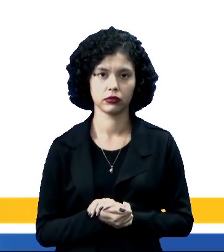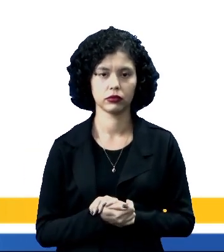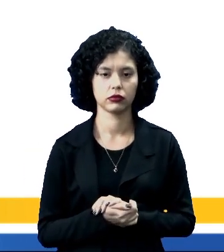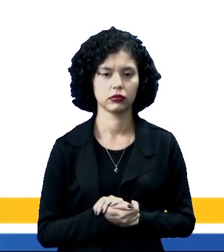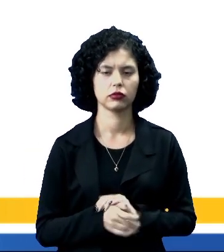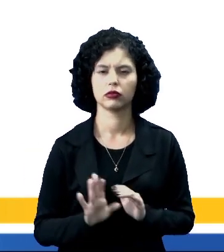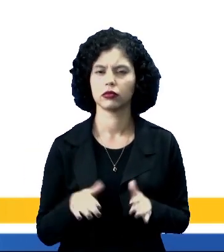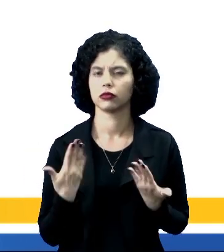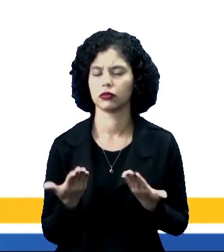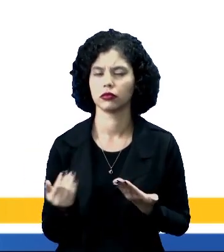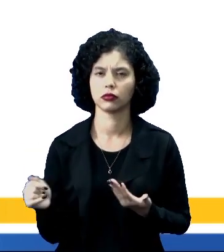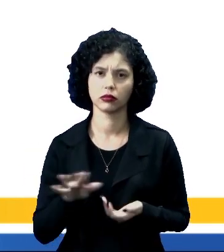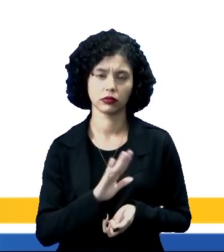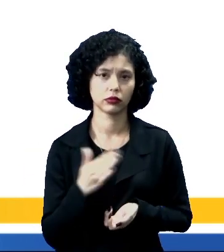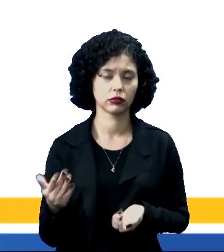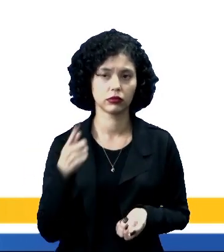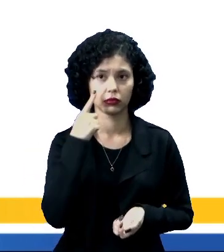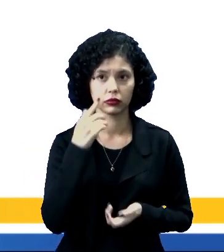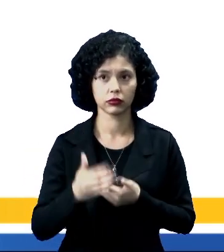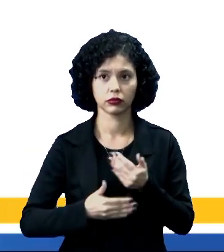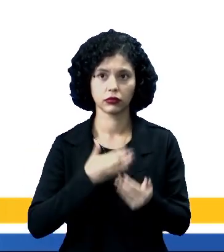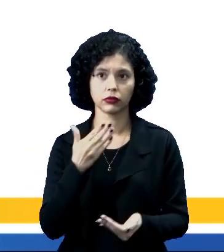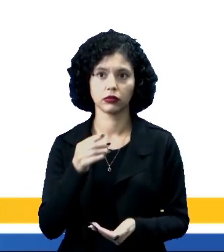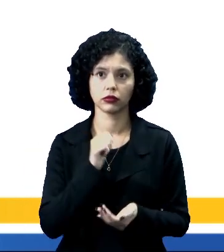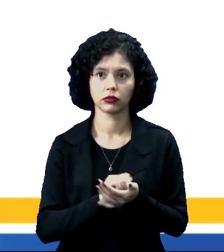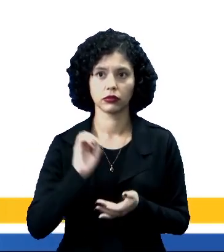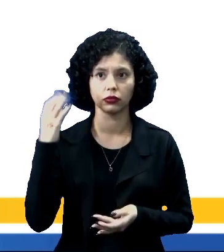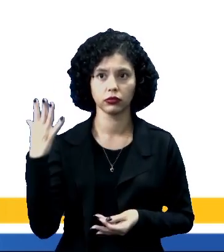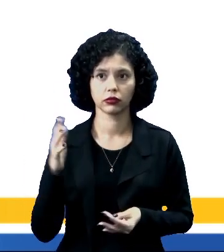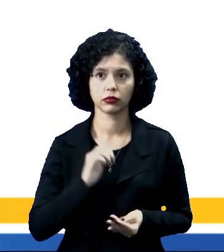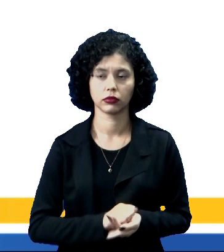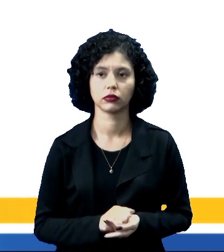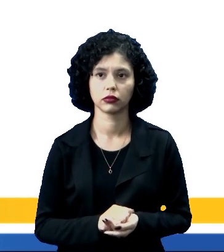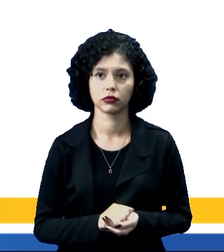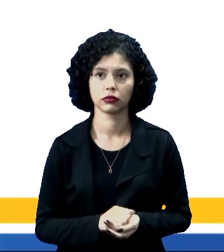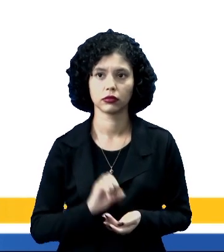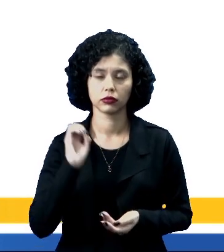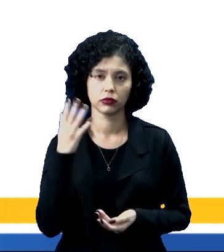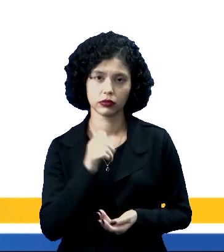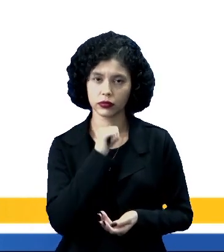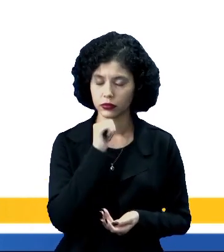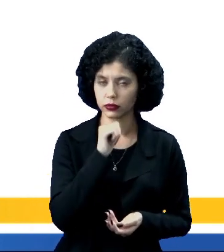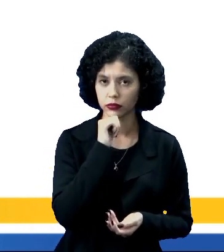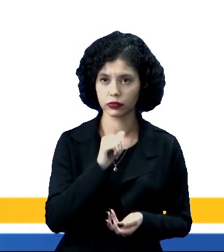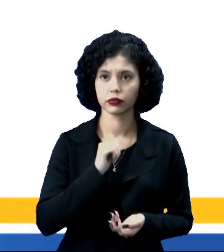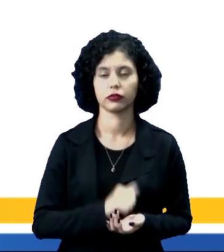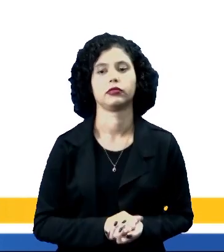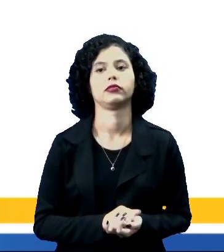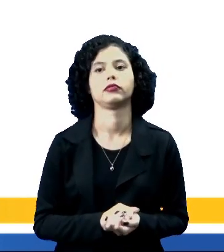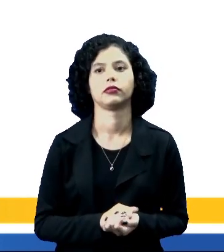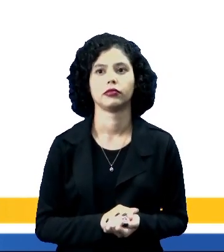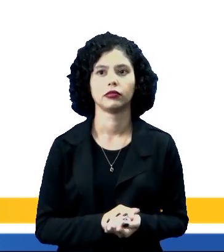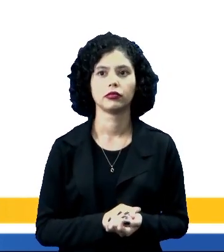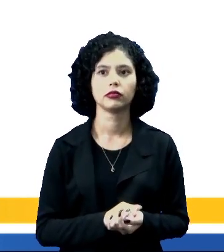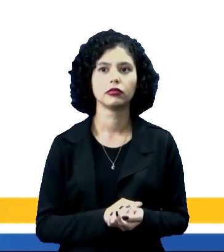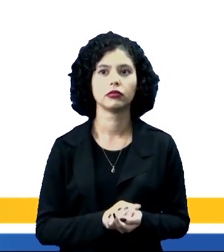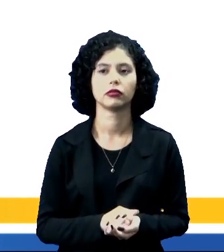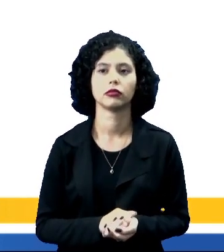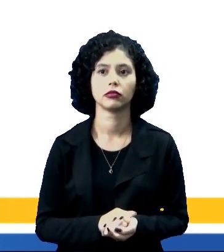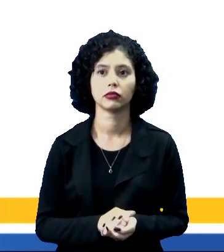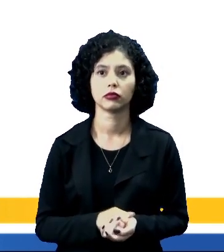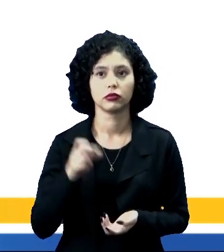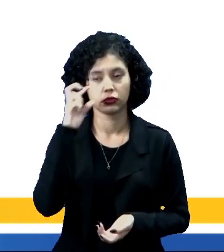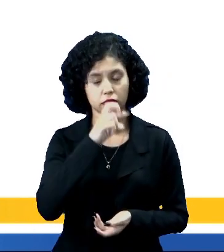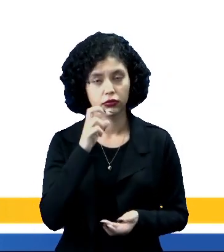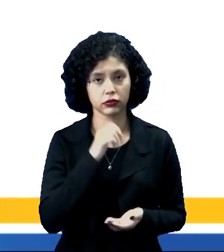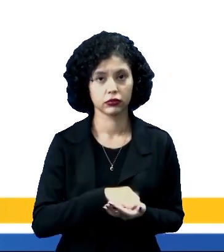e aí gente quando é que esse processo vai acontecer quando é que a menstruação ela é requisitada se